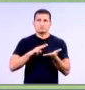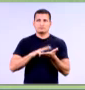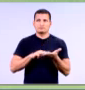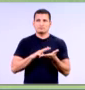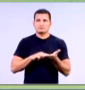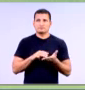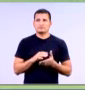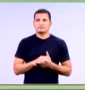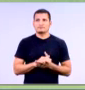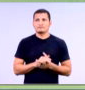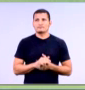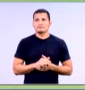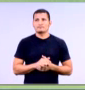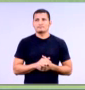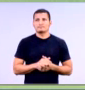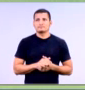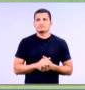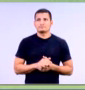aqui.